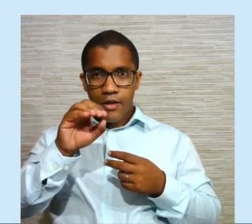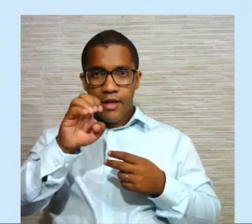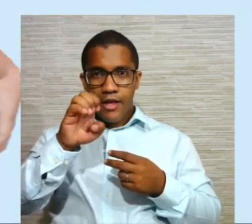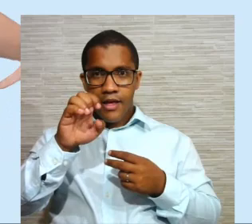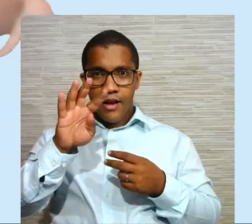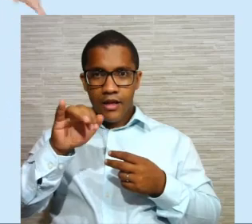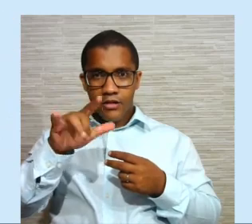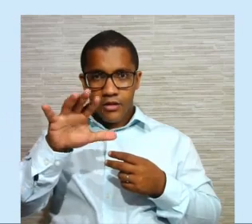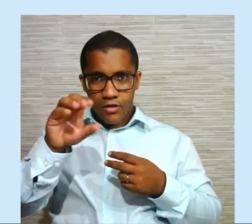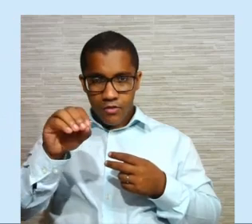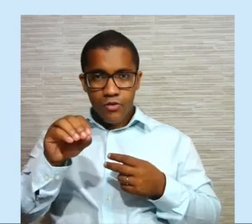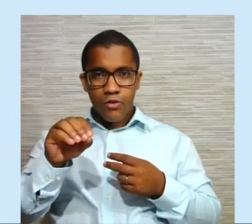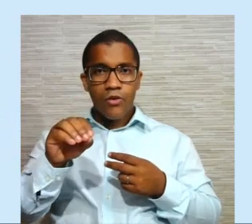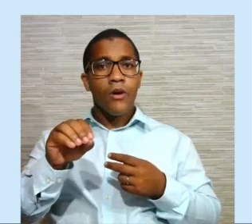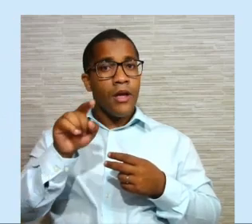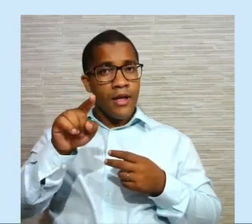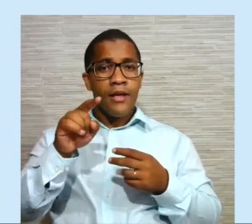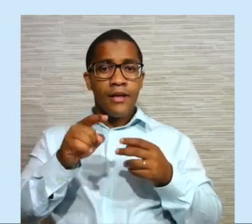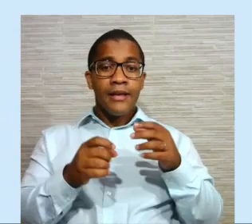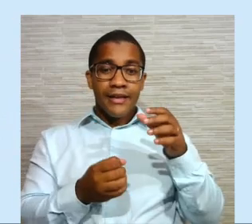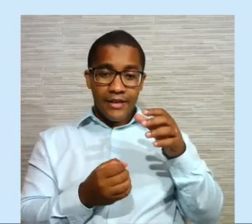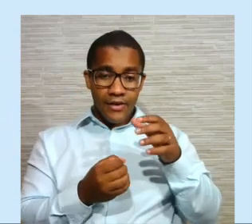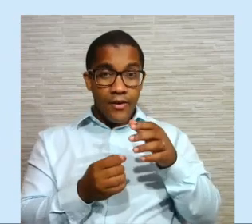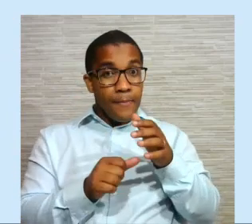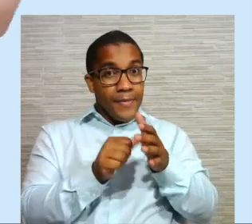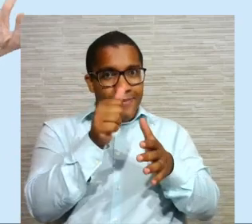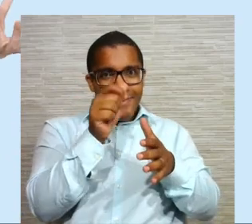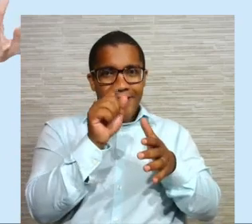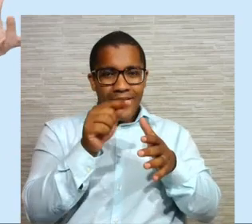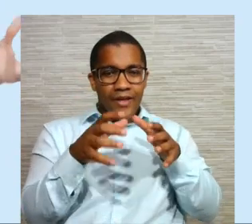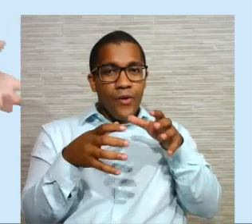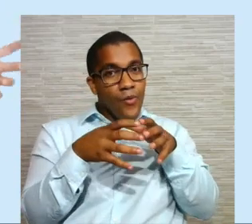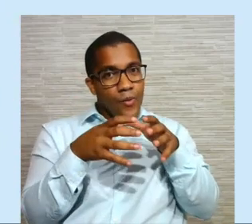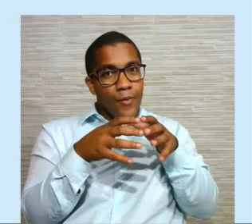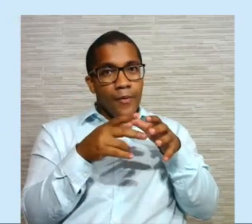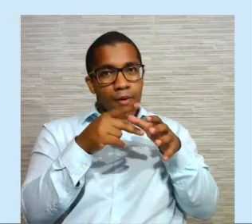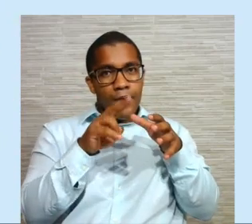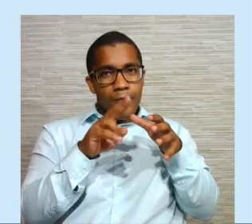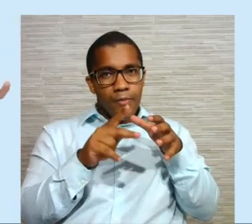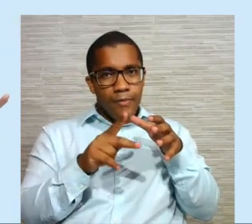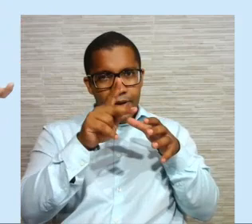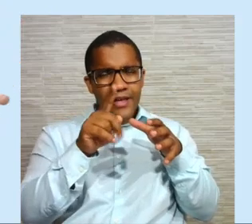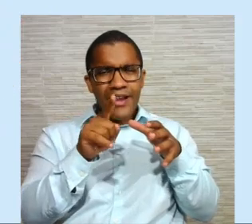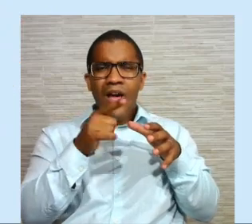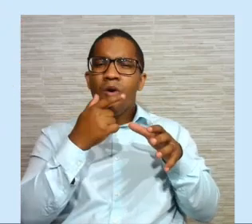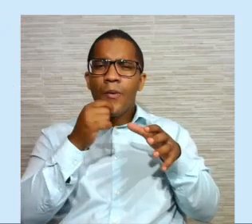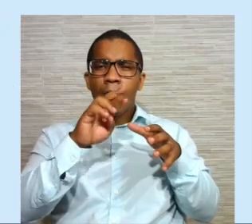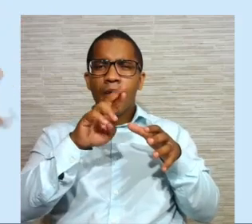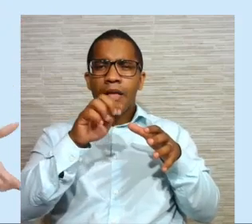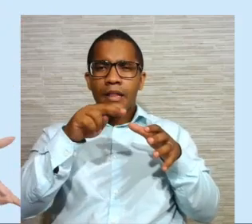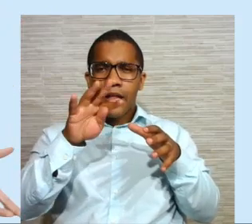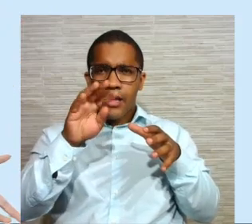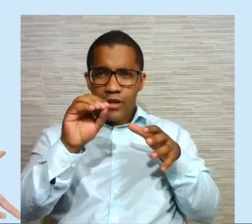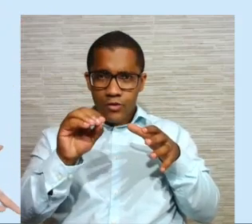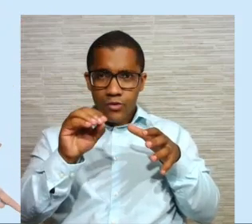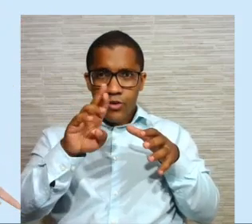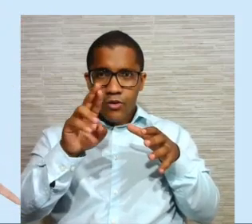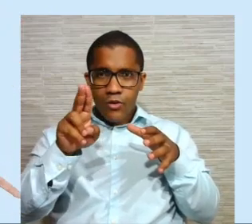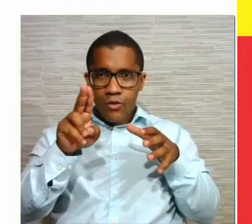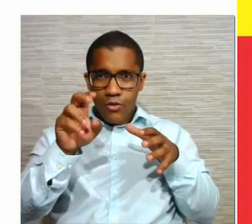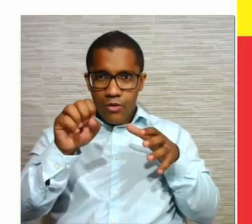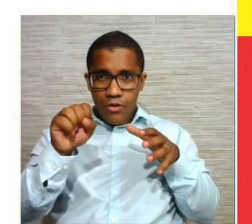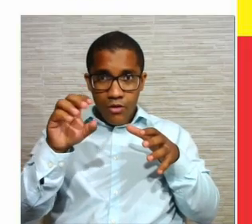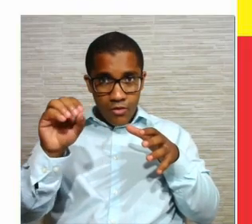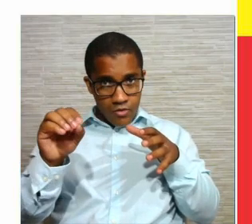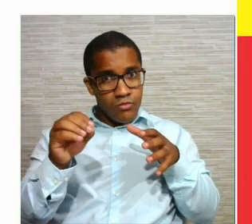surgiu justamente, né, do Aborto Elétrico, que foi primeiro considerado punk, né, que Renato Russo também foi considerado um punk no início da